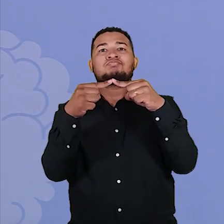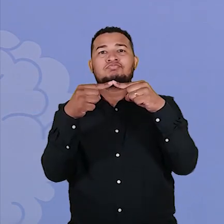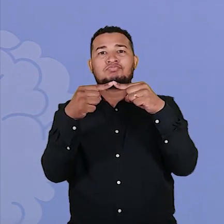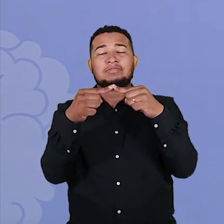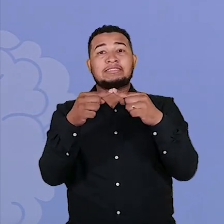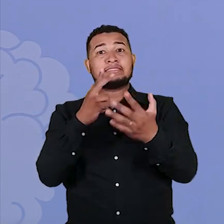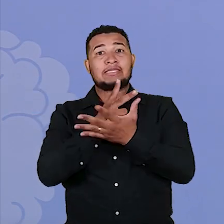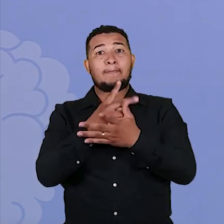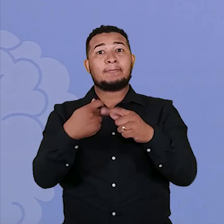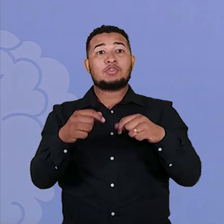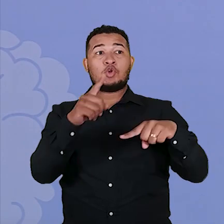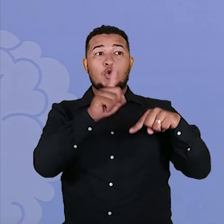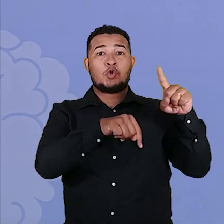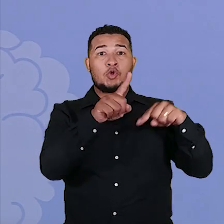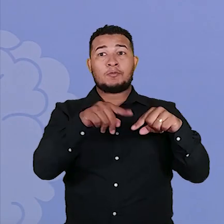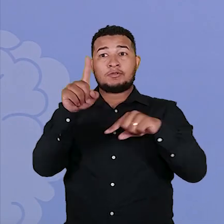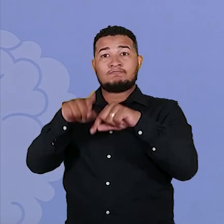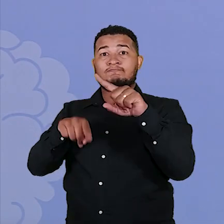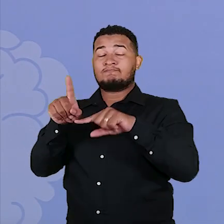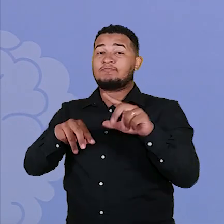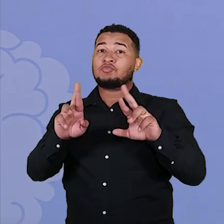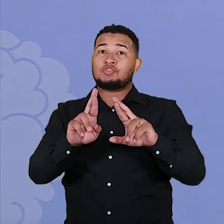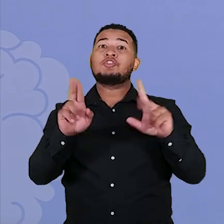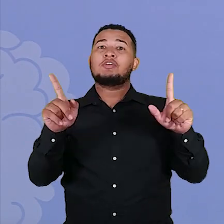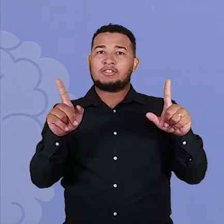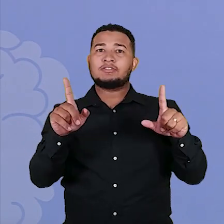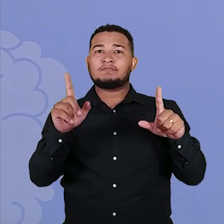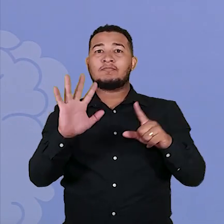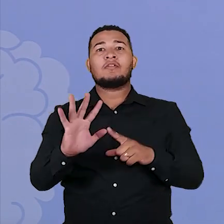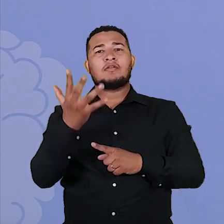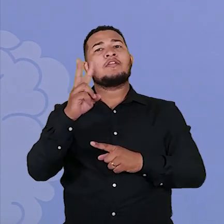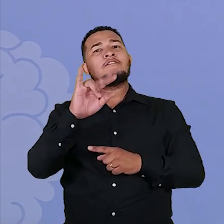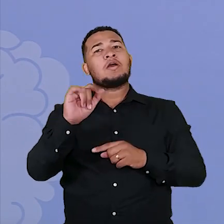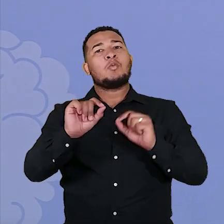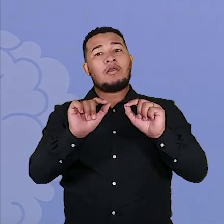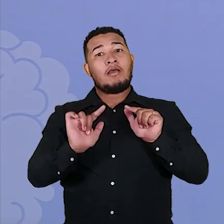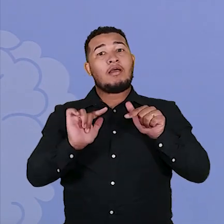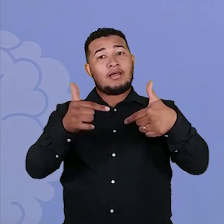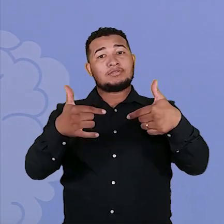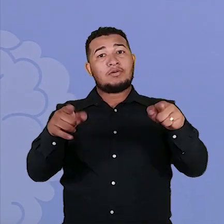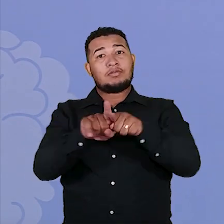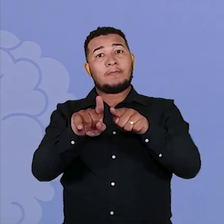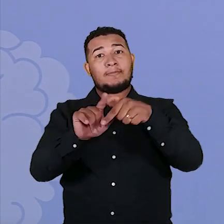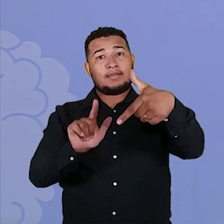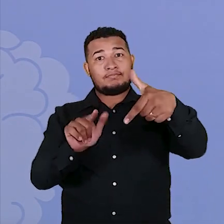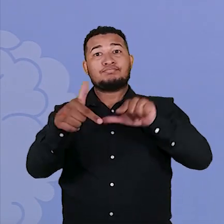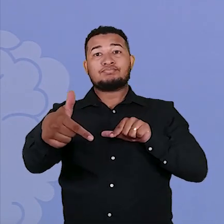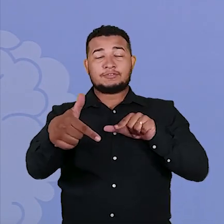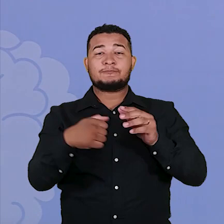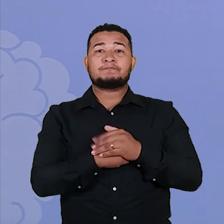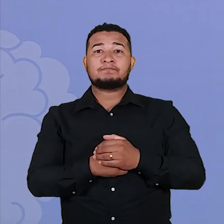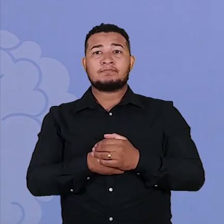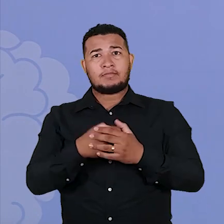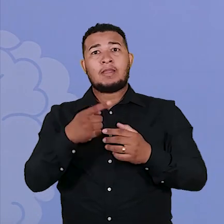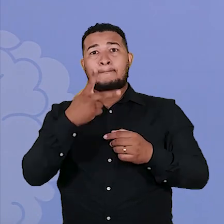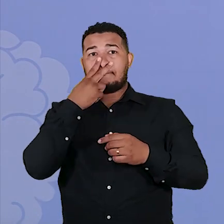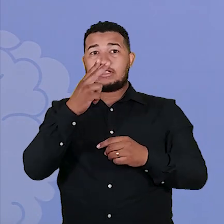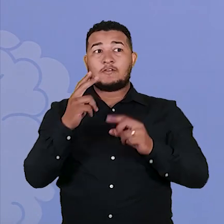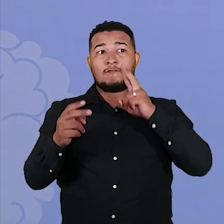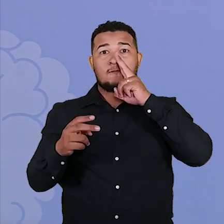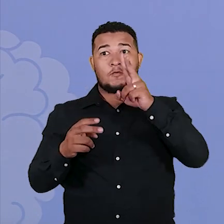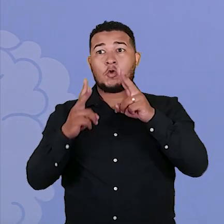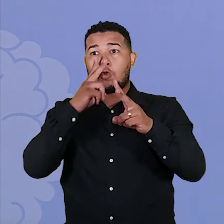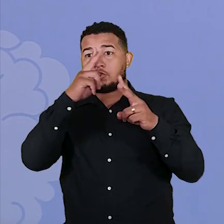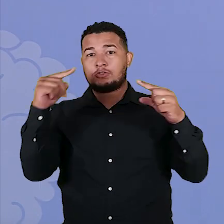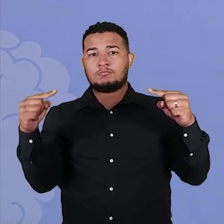coisa sempre tem que ser em corpos diferentes que vai acontecer essa ação e reação e essas forças acabam se